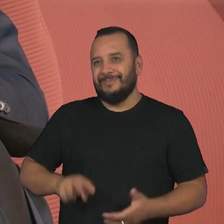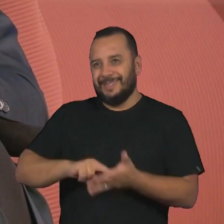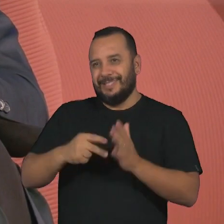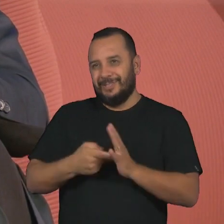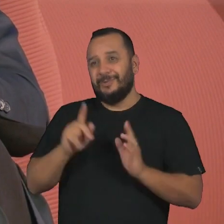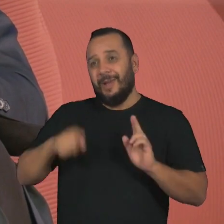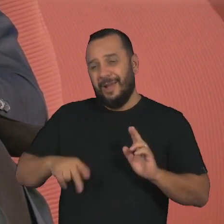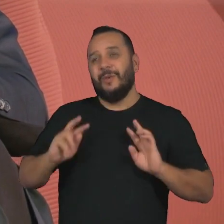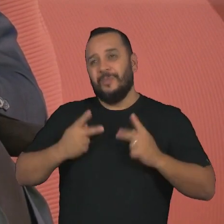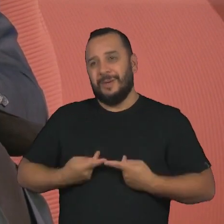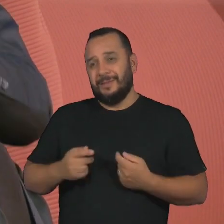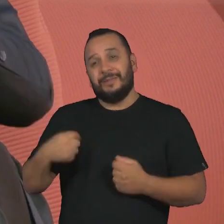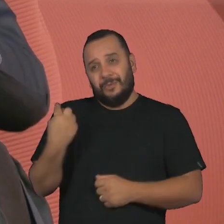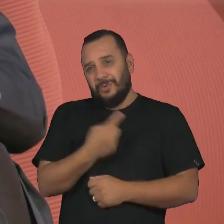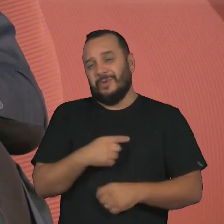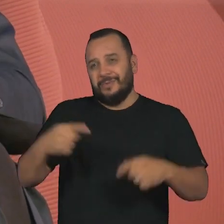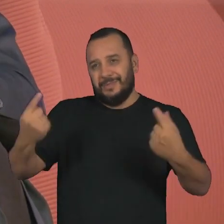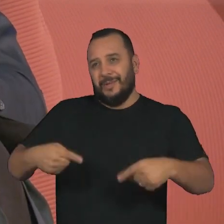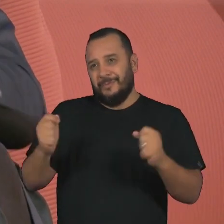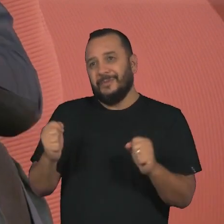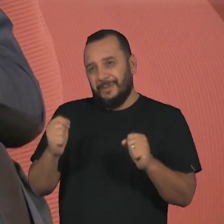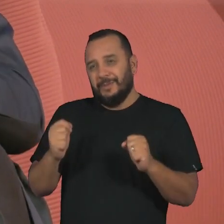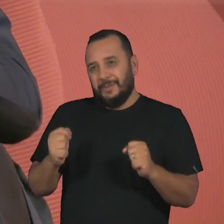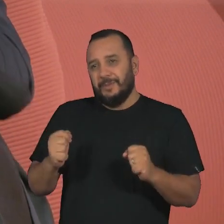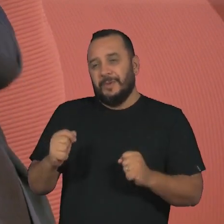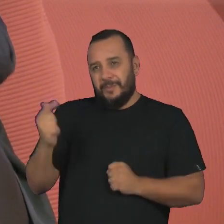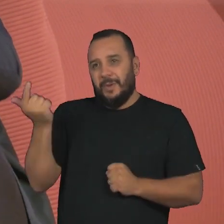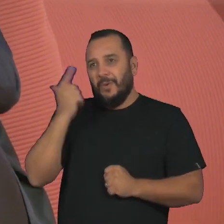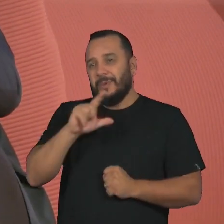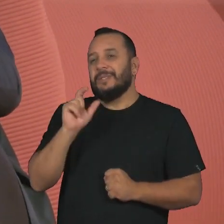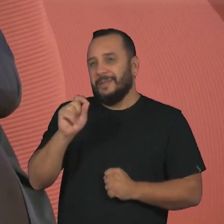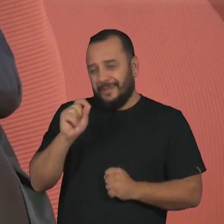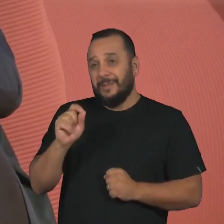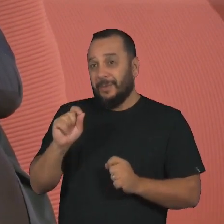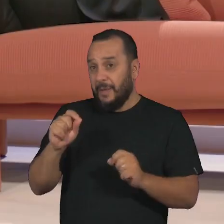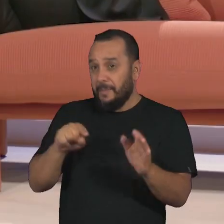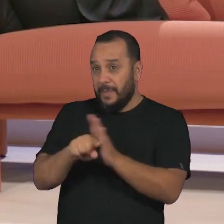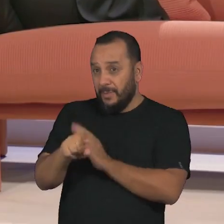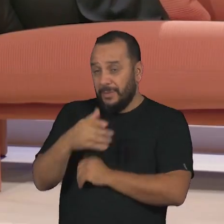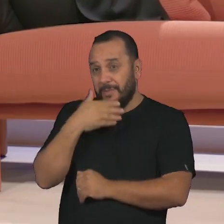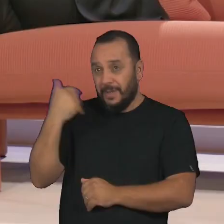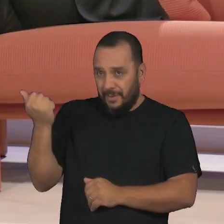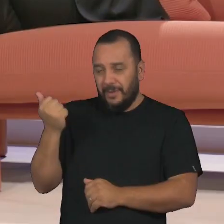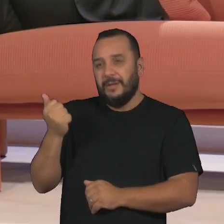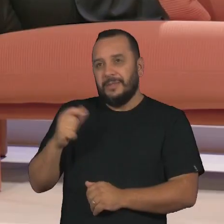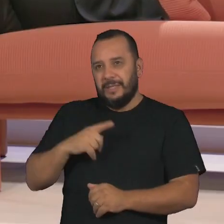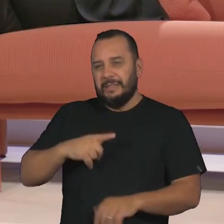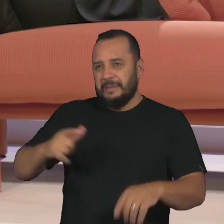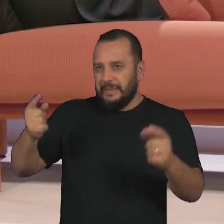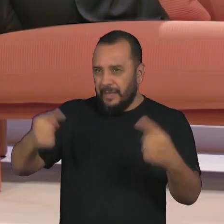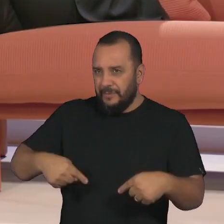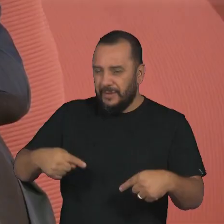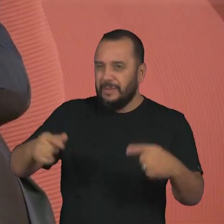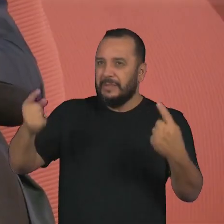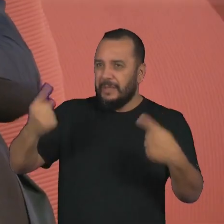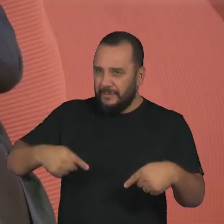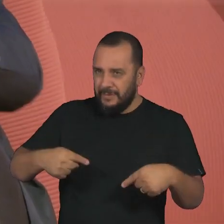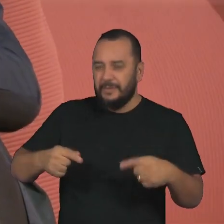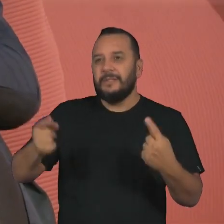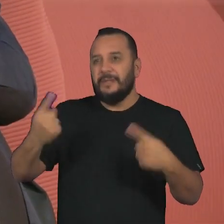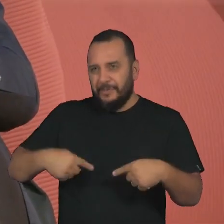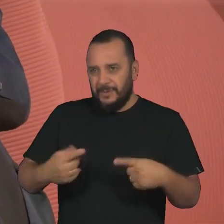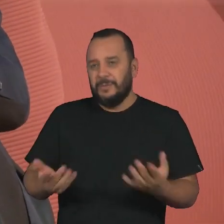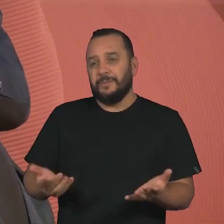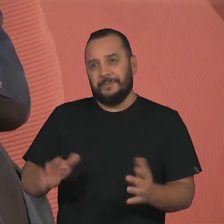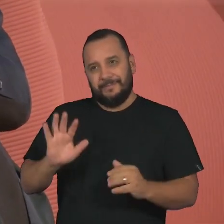mudar, e esse é o desafio, de formar as pessoas para fazer melhores perguntas. E aí vai desafiando a máquina e, ao mesmo tempo,